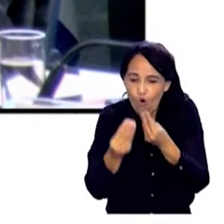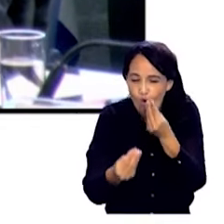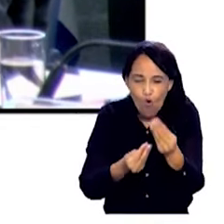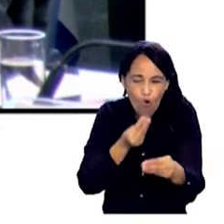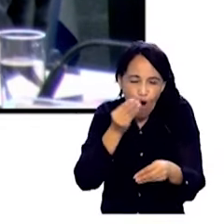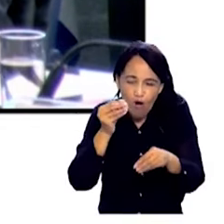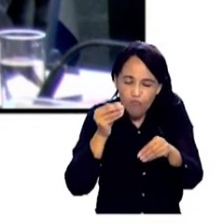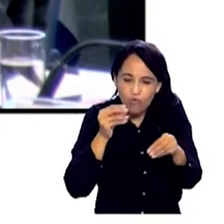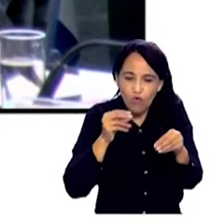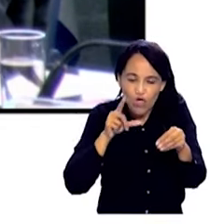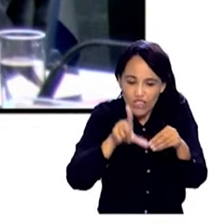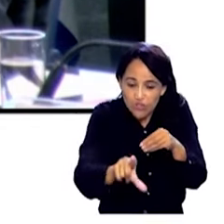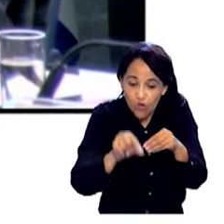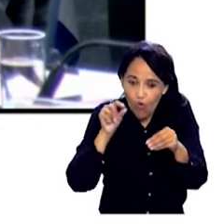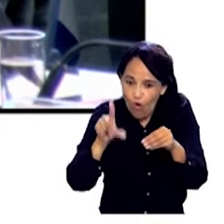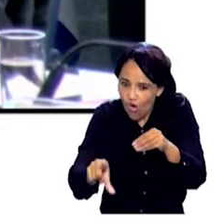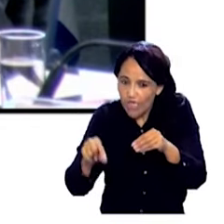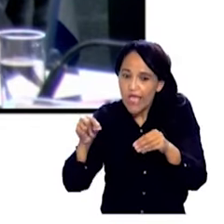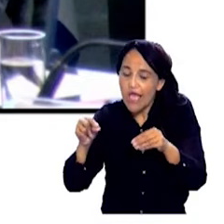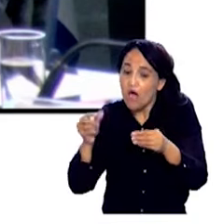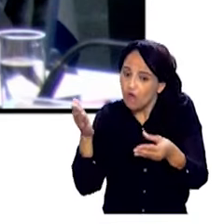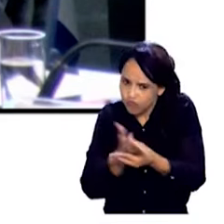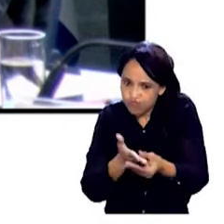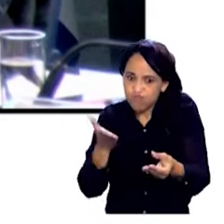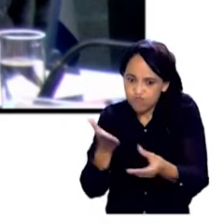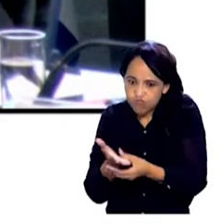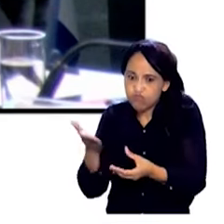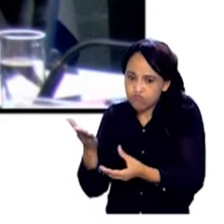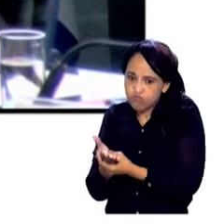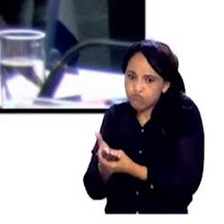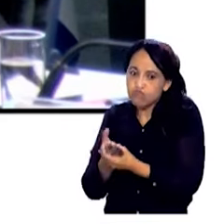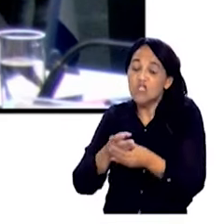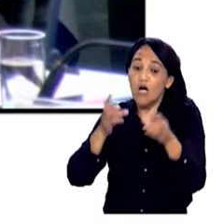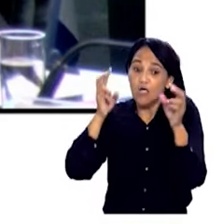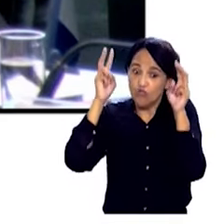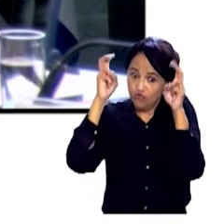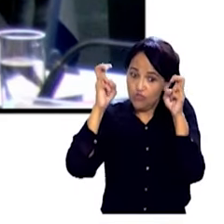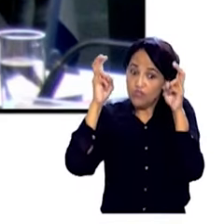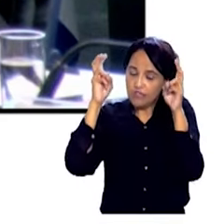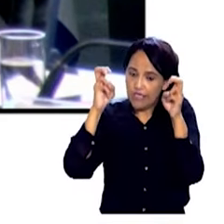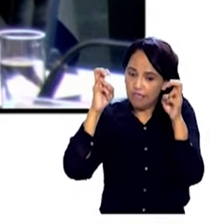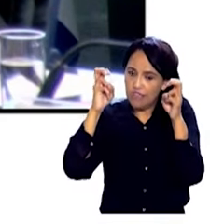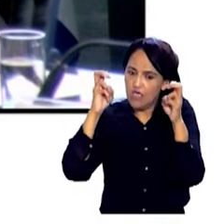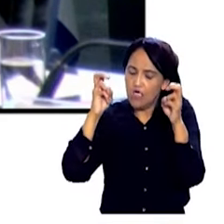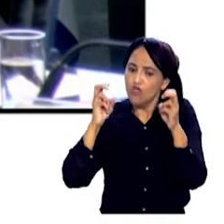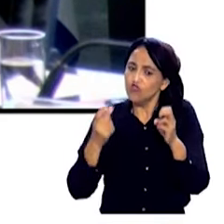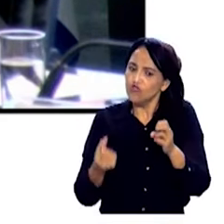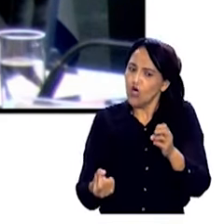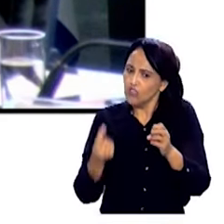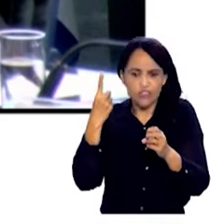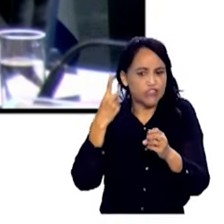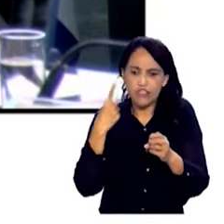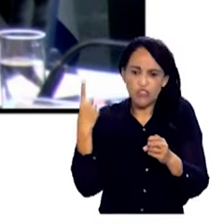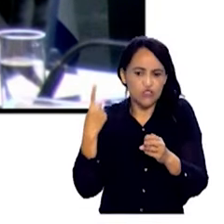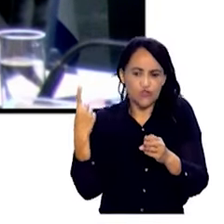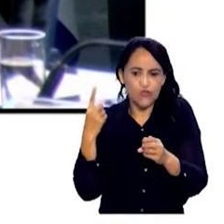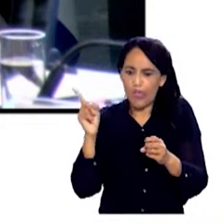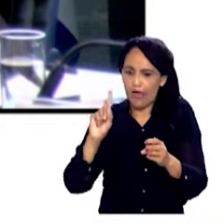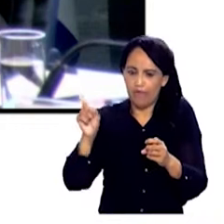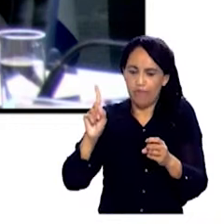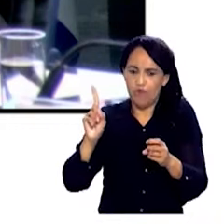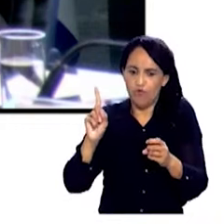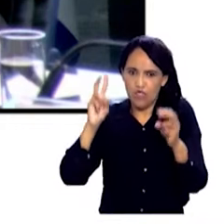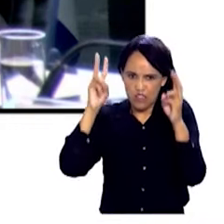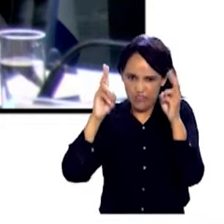que não são temas não é um tema isolado dos outros temas para concluir para fechar os